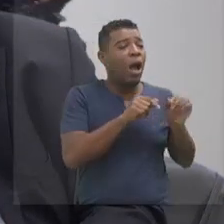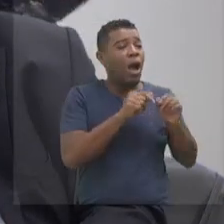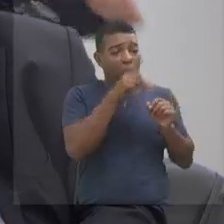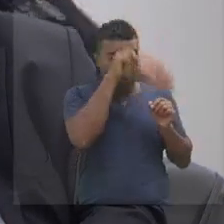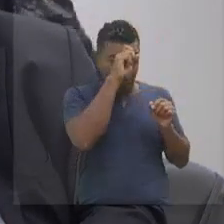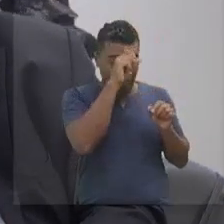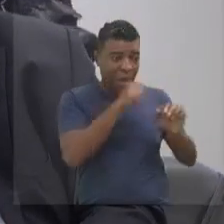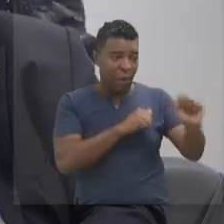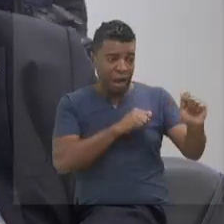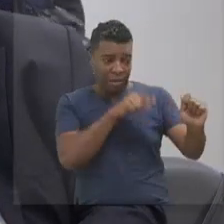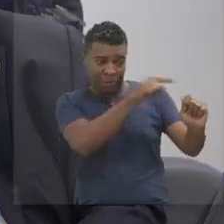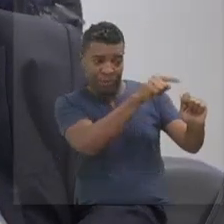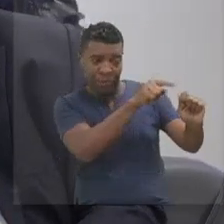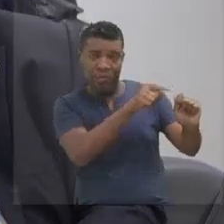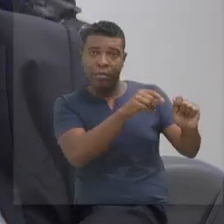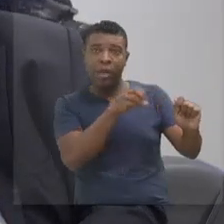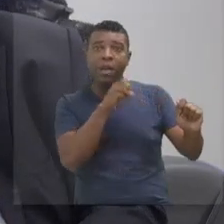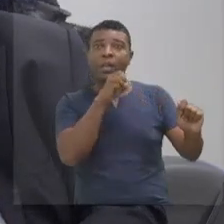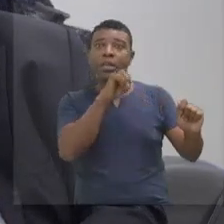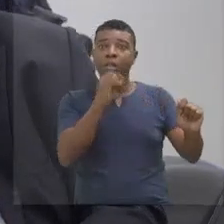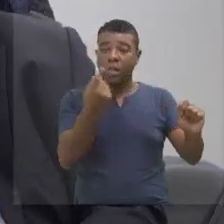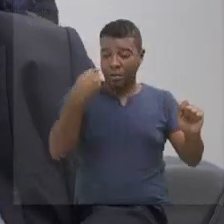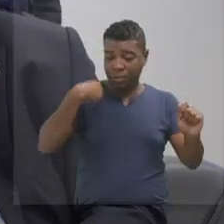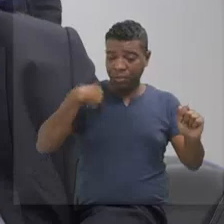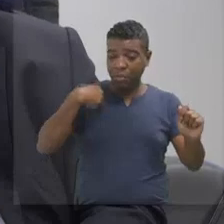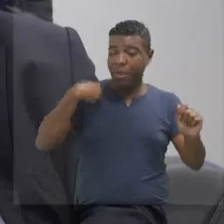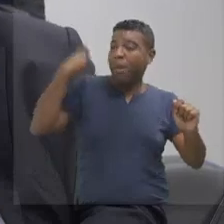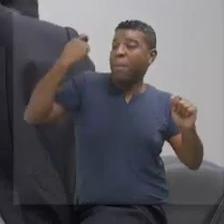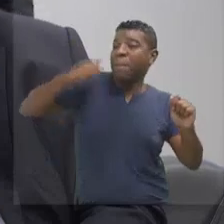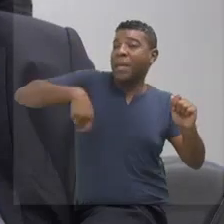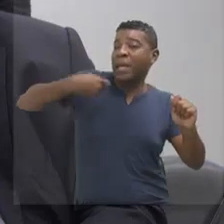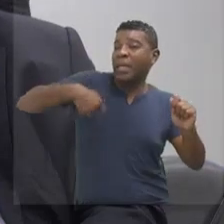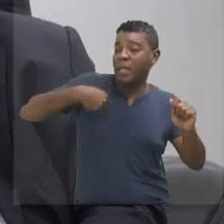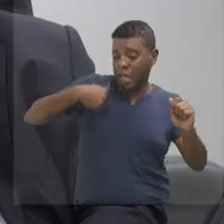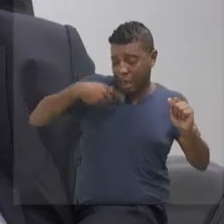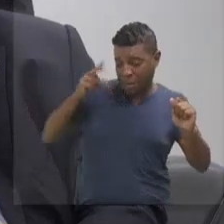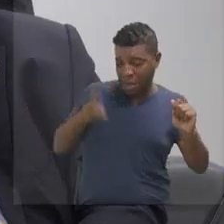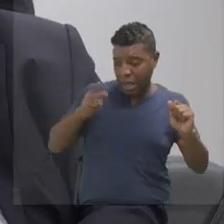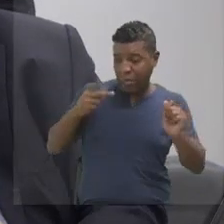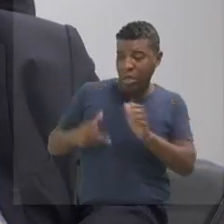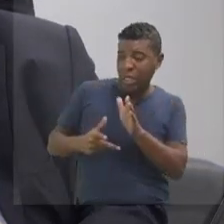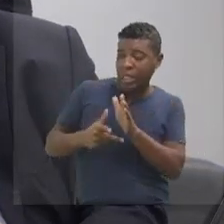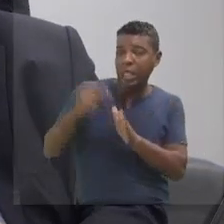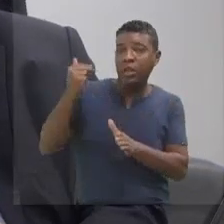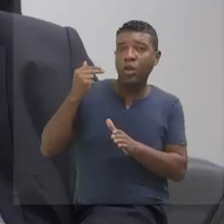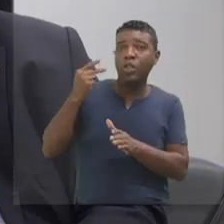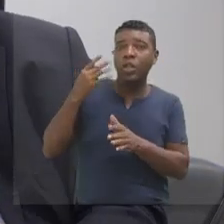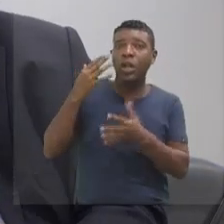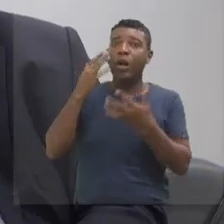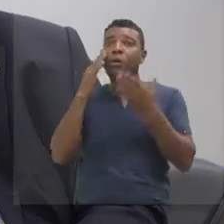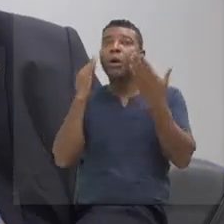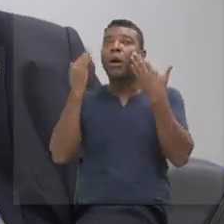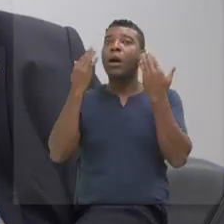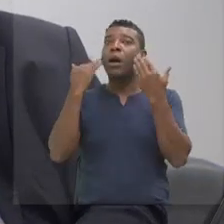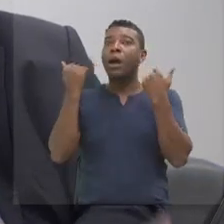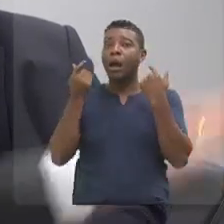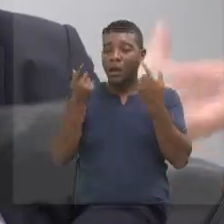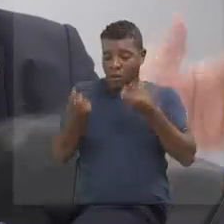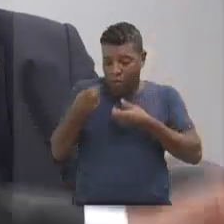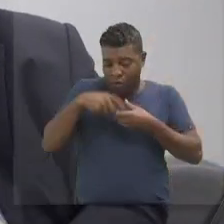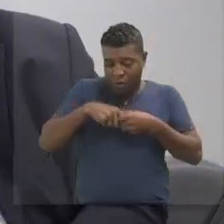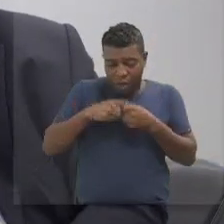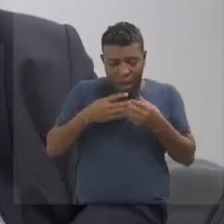mas se depois ele peça a pessoa precisar de uma cirurgia plástica reparando a mama